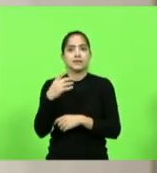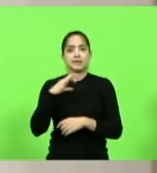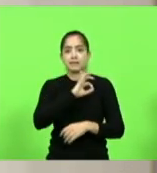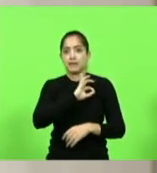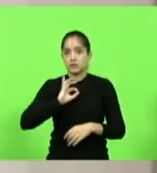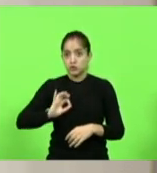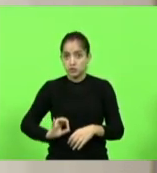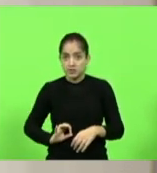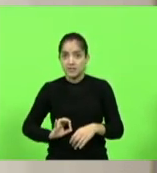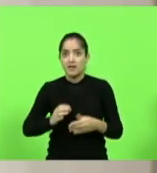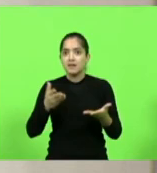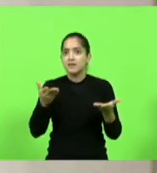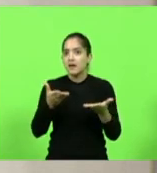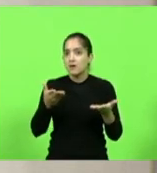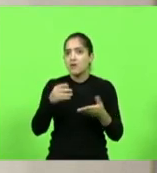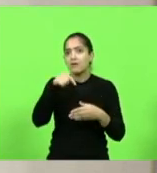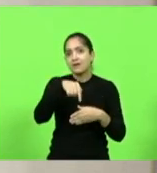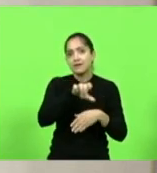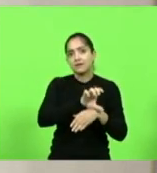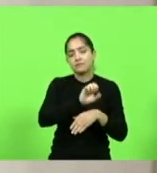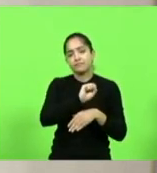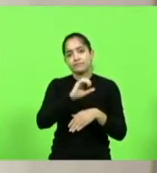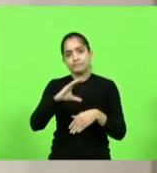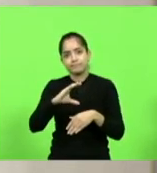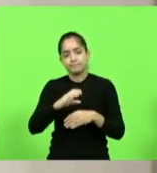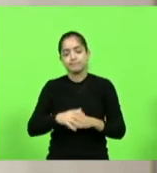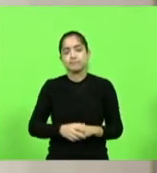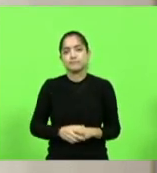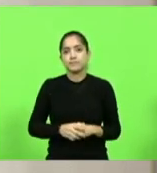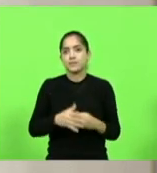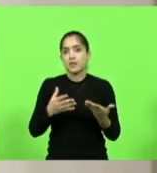vai ter aqui em Santa Catarina. Então, eu não posso me